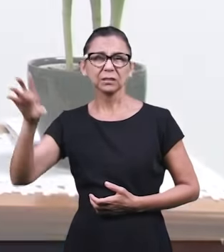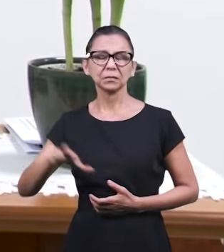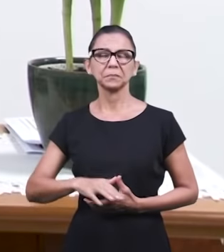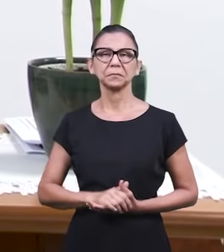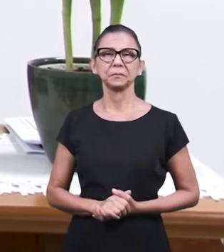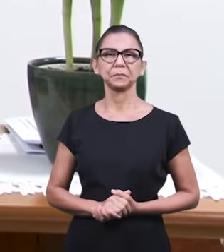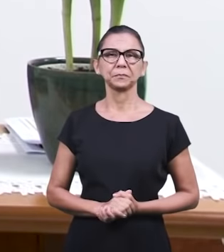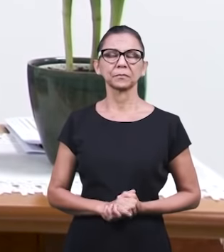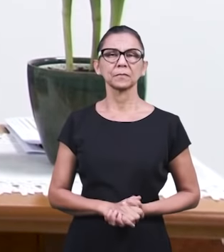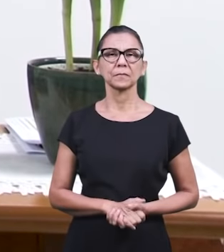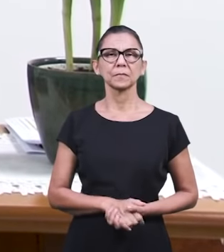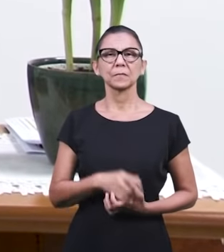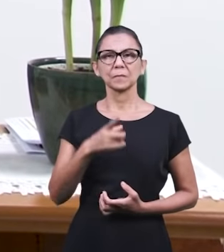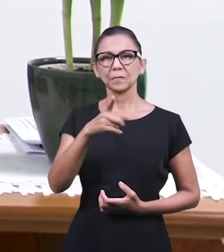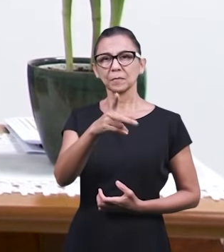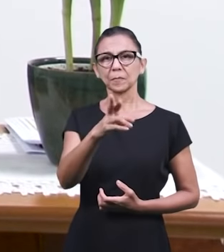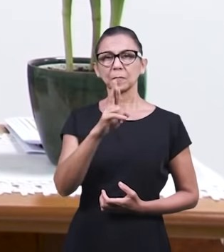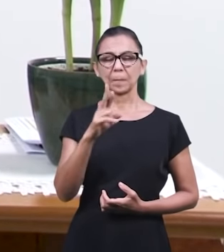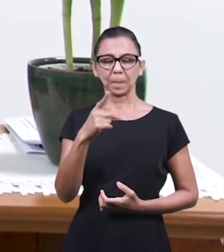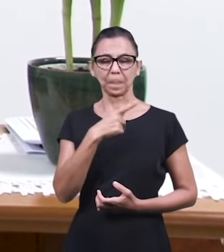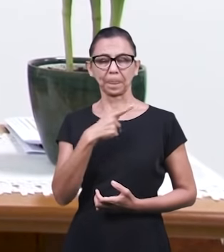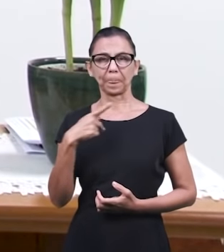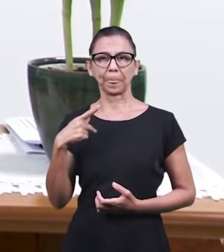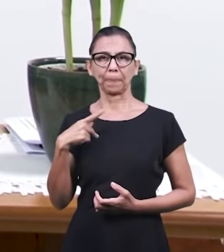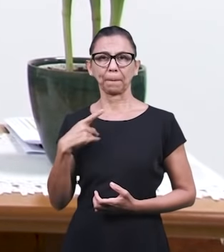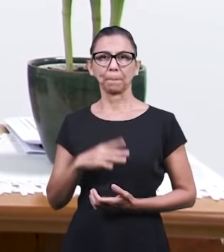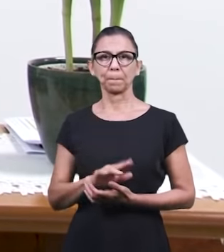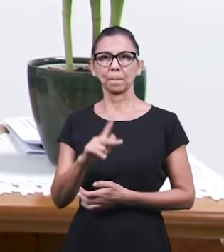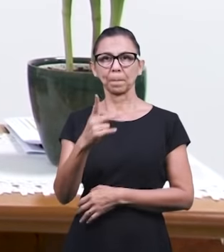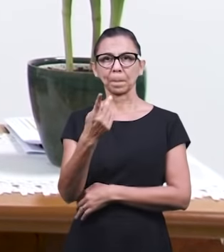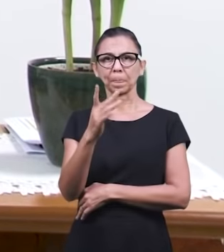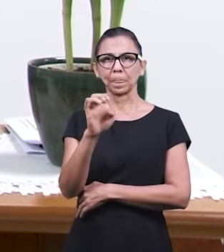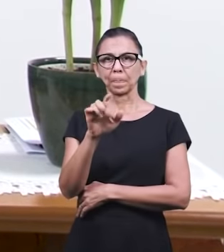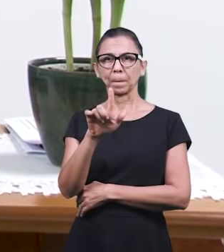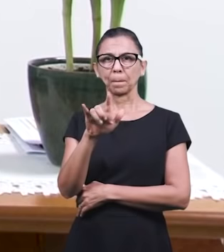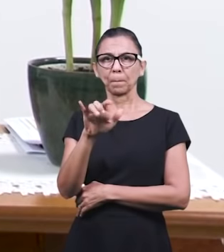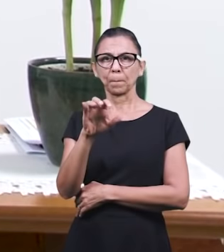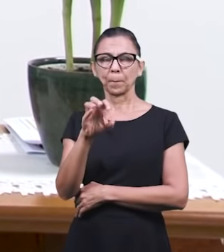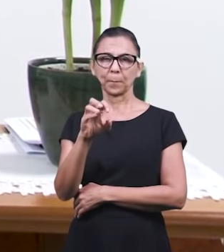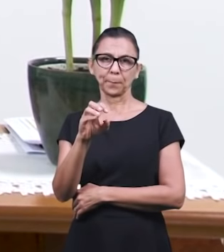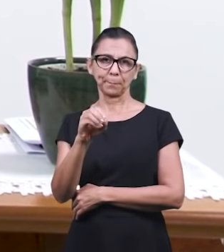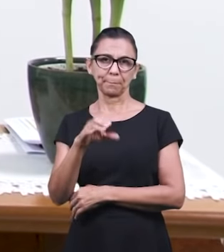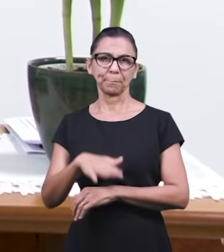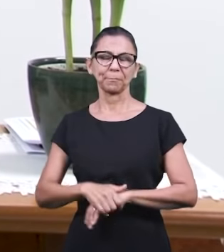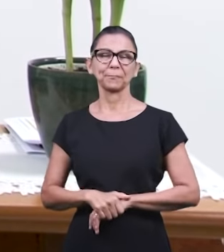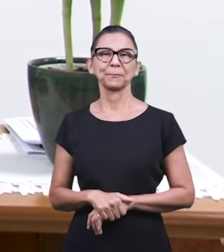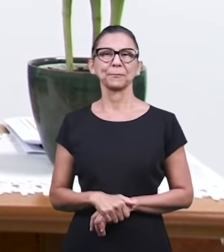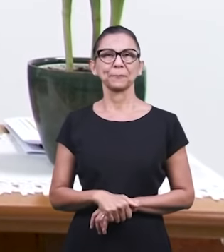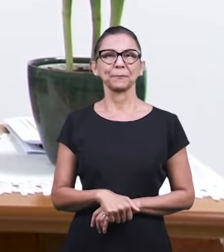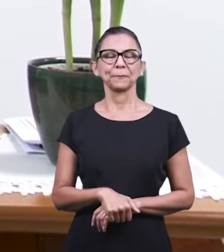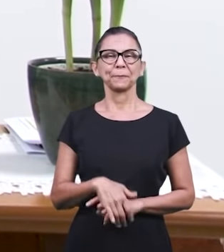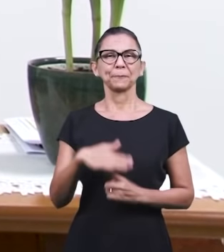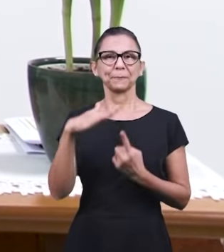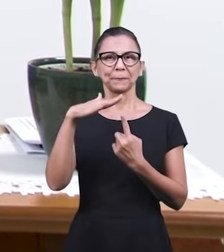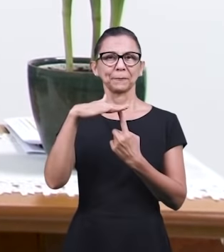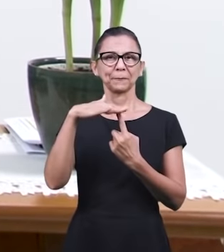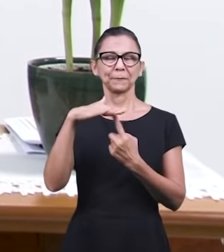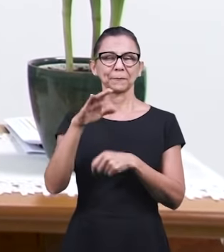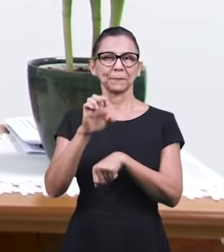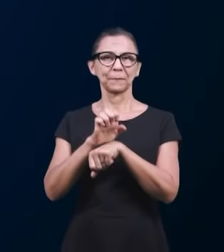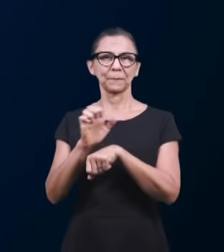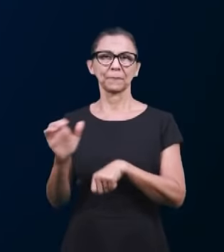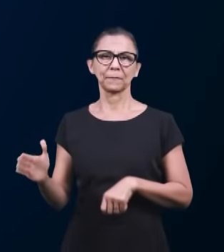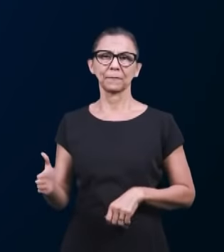vai responder a esta pergunta é o nosso pastor, companheiro Hélio Nakata, de Londrina, Paraná. Vamos então